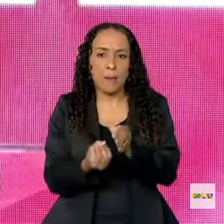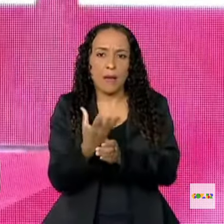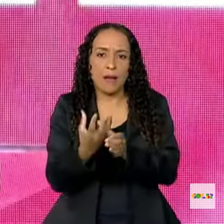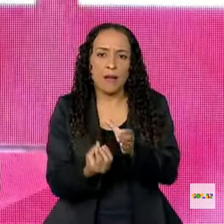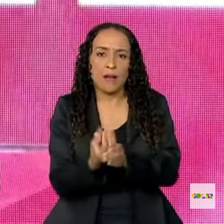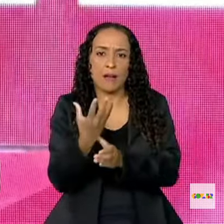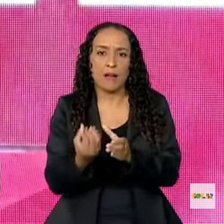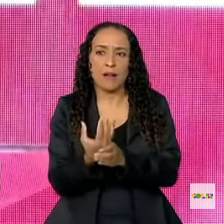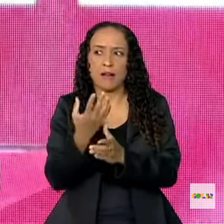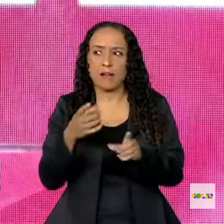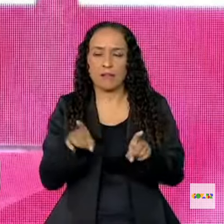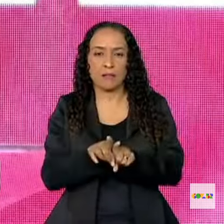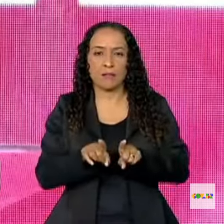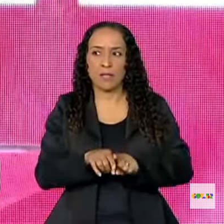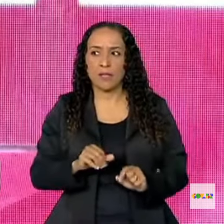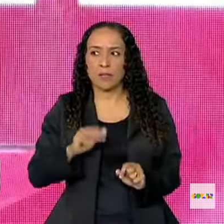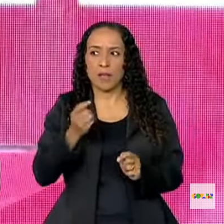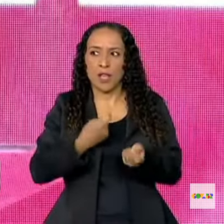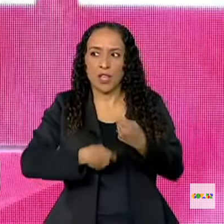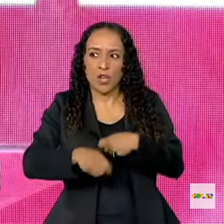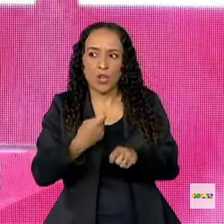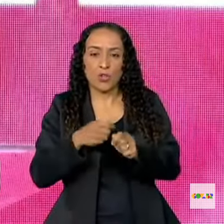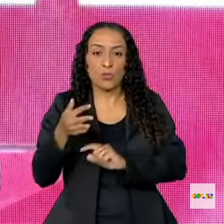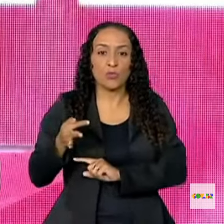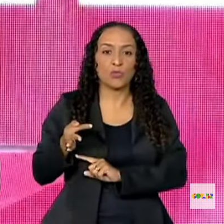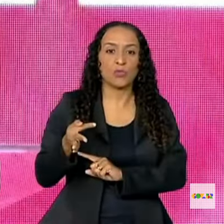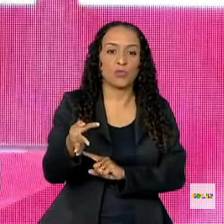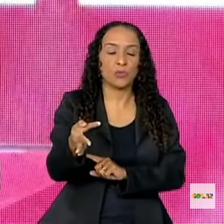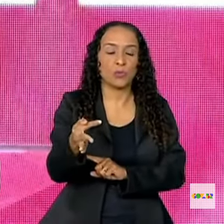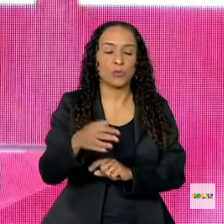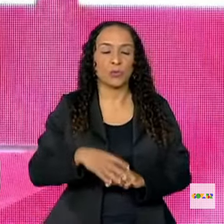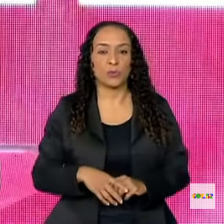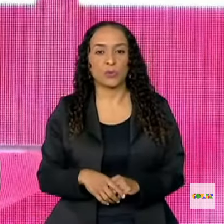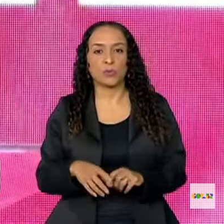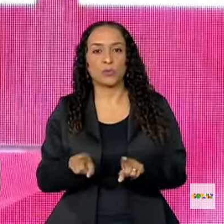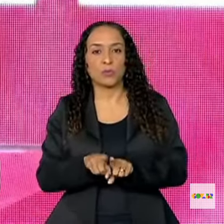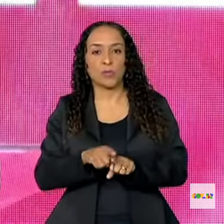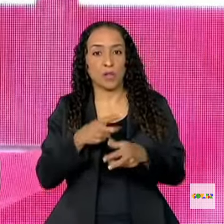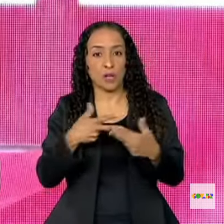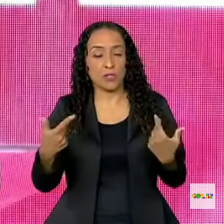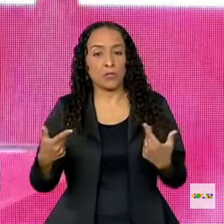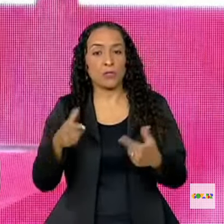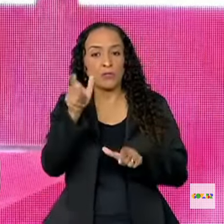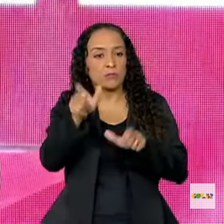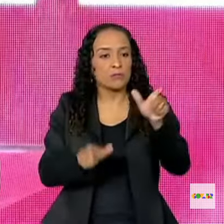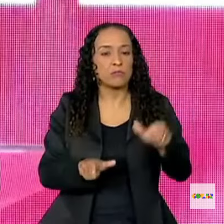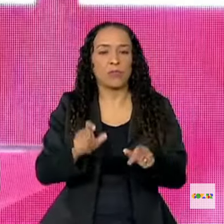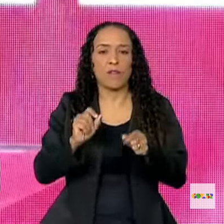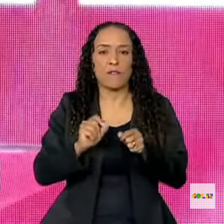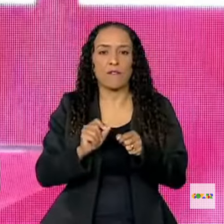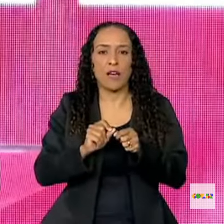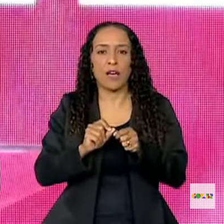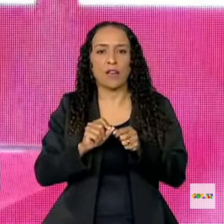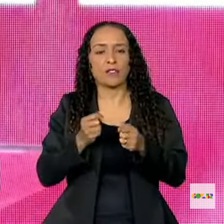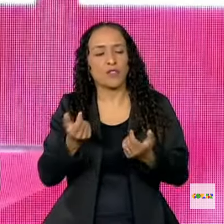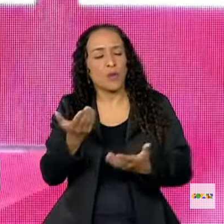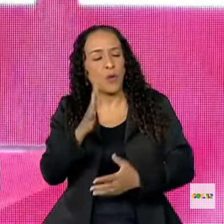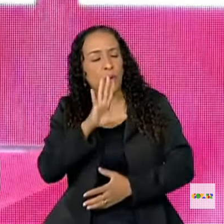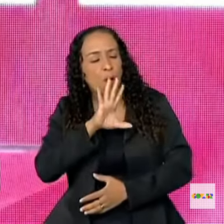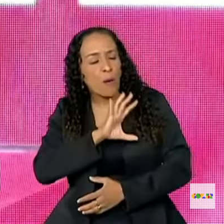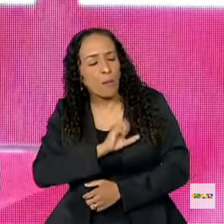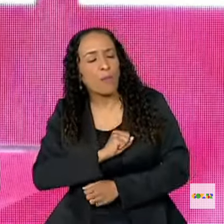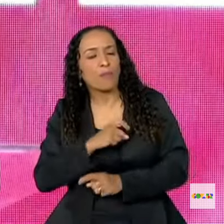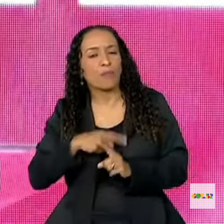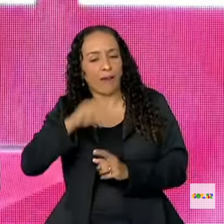produtividade e mais negócio para o futuro e das coisas que as pessoas fazem com um pouco de amor porque